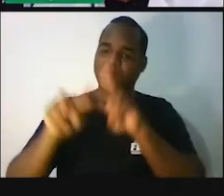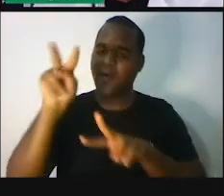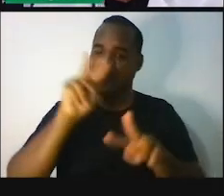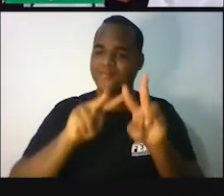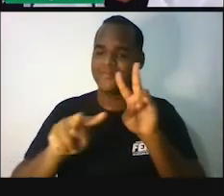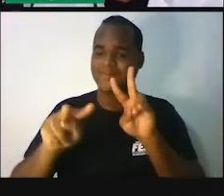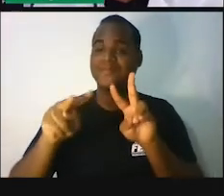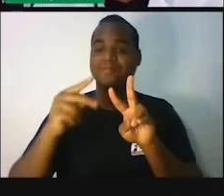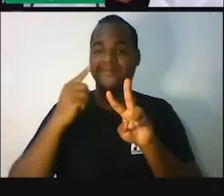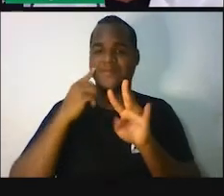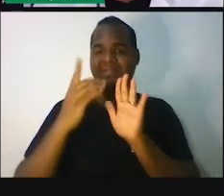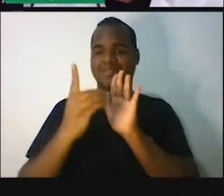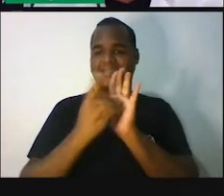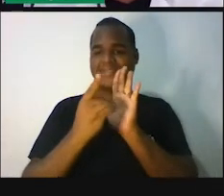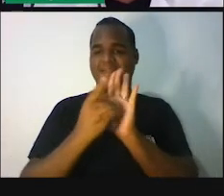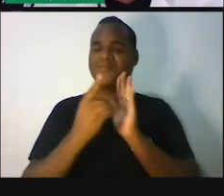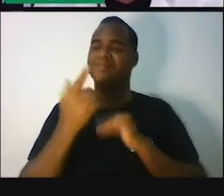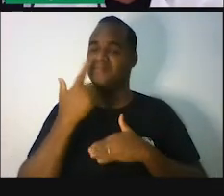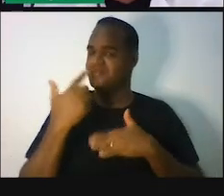só, olha ele aqui.